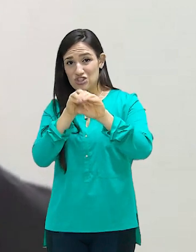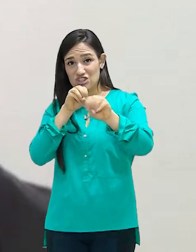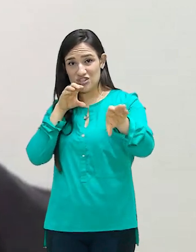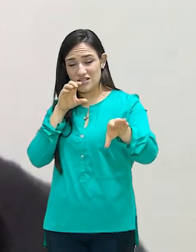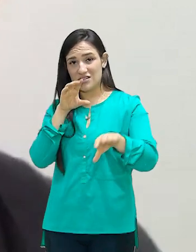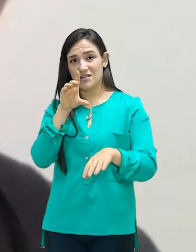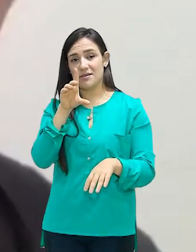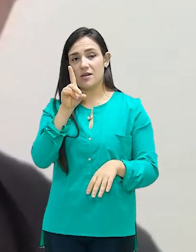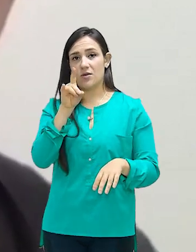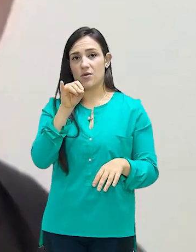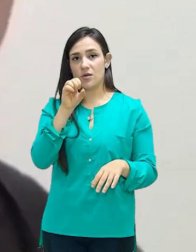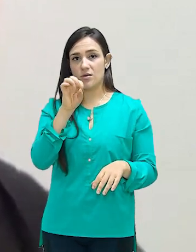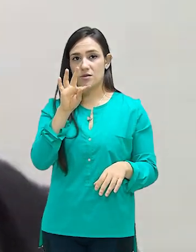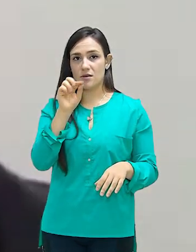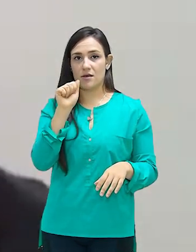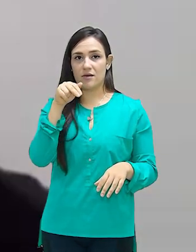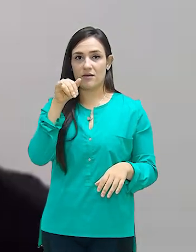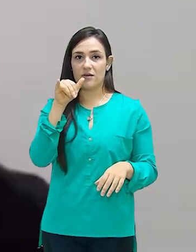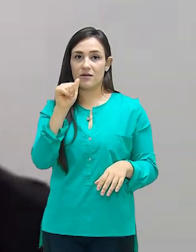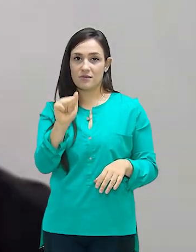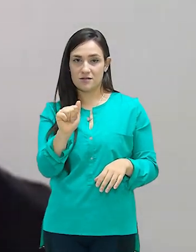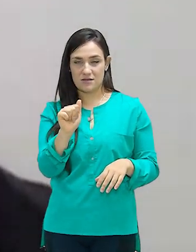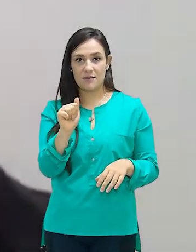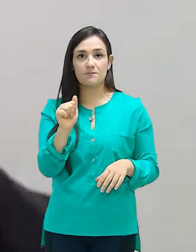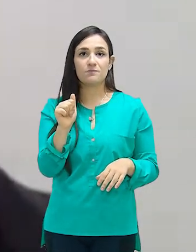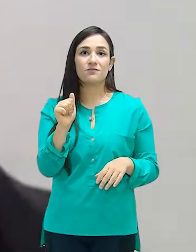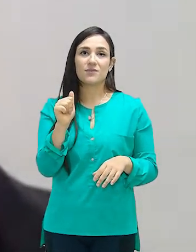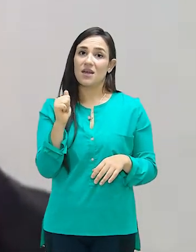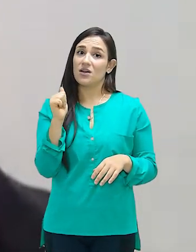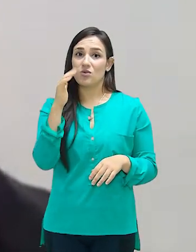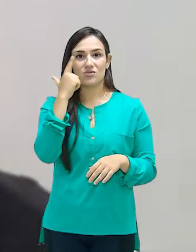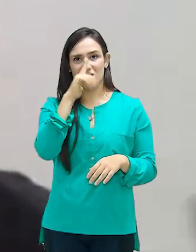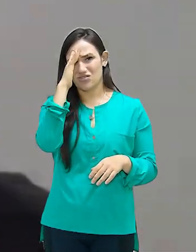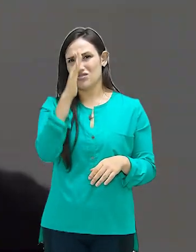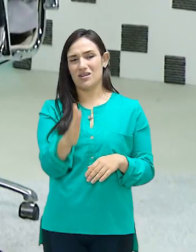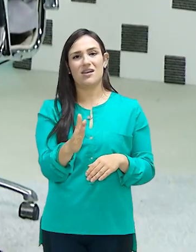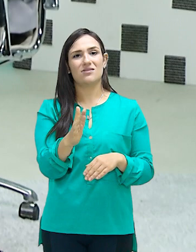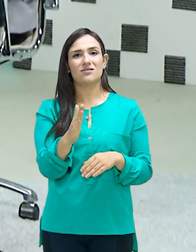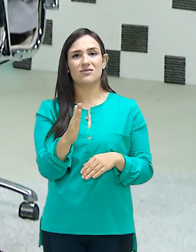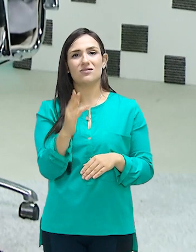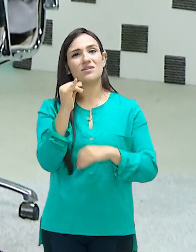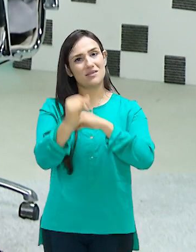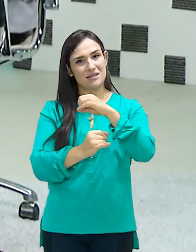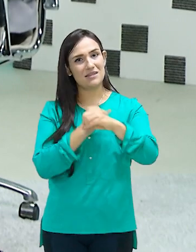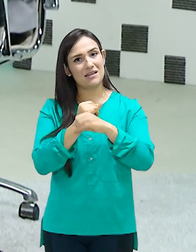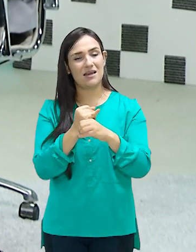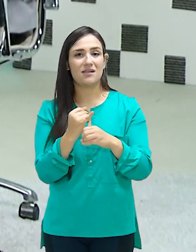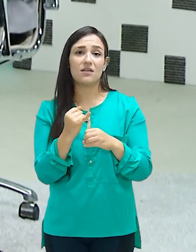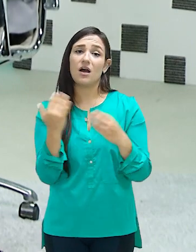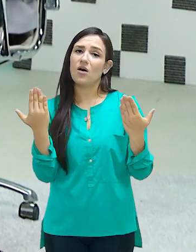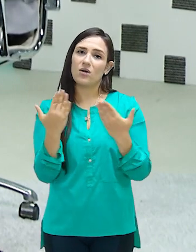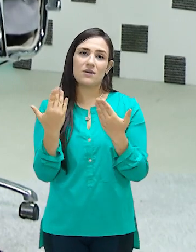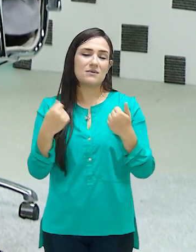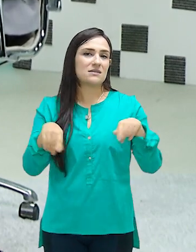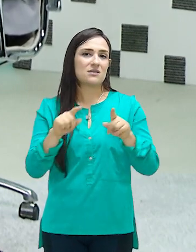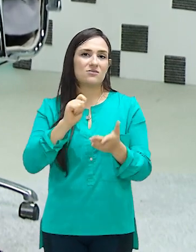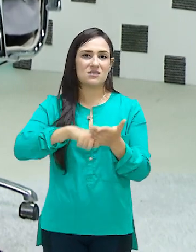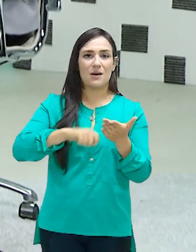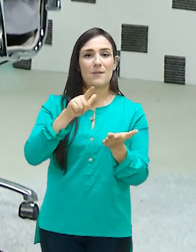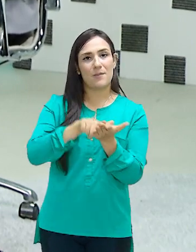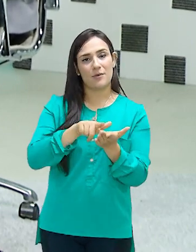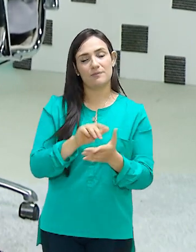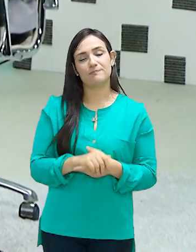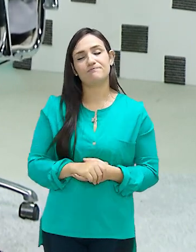facilitou, porque as pessoas talvez esperassem passar a pandemia para se divorciarem no papel. Muito bem, quero agradecer a presença da nossa amiga,